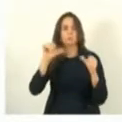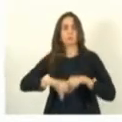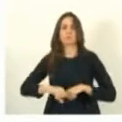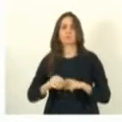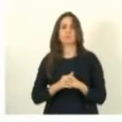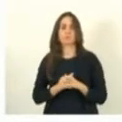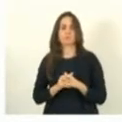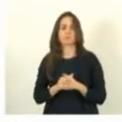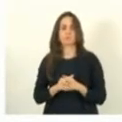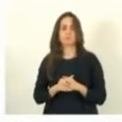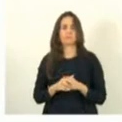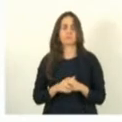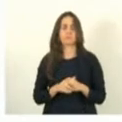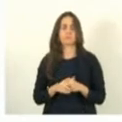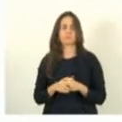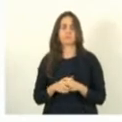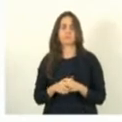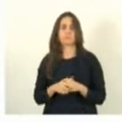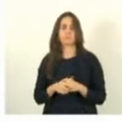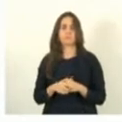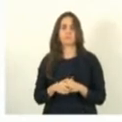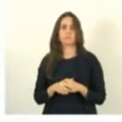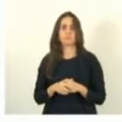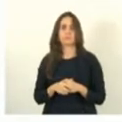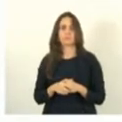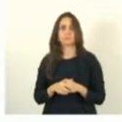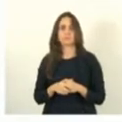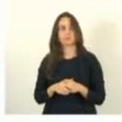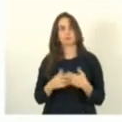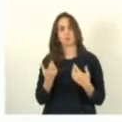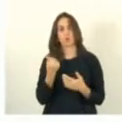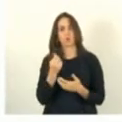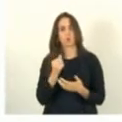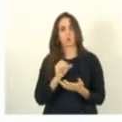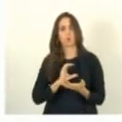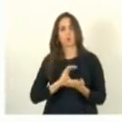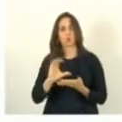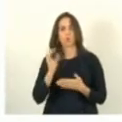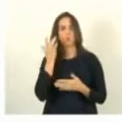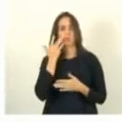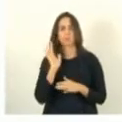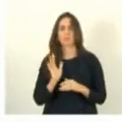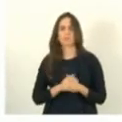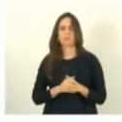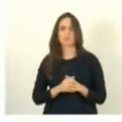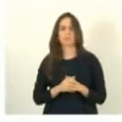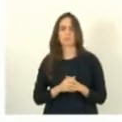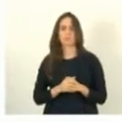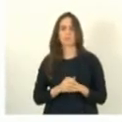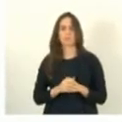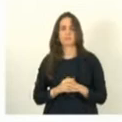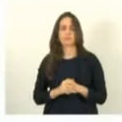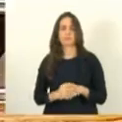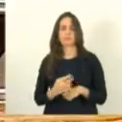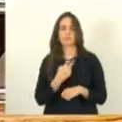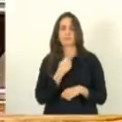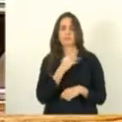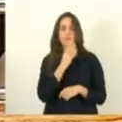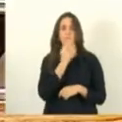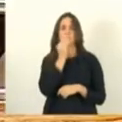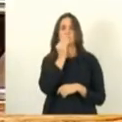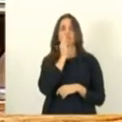é péssimo. Talvez por querer ter lucro, eu não sei. Nós não podemos nos calar,